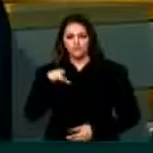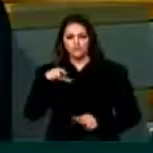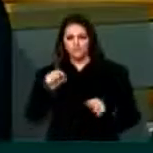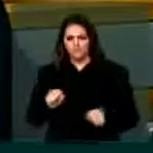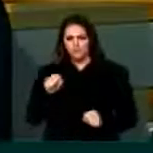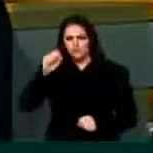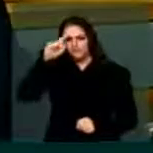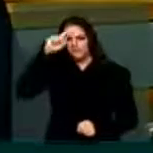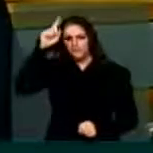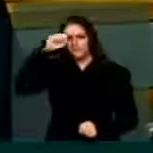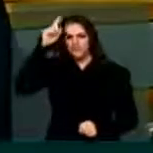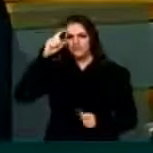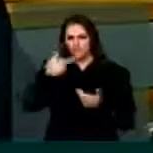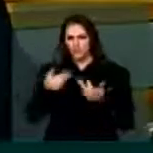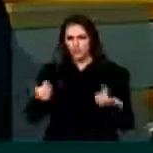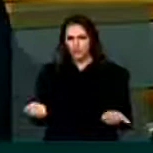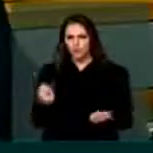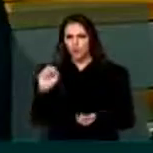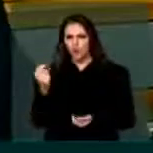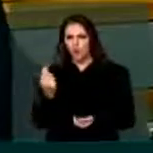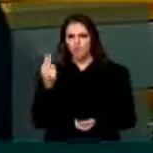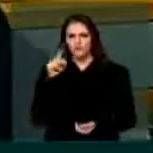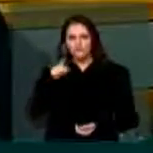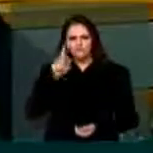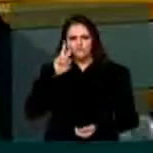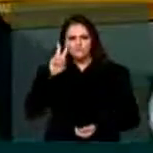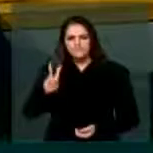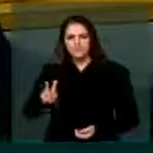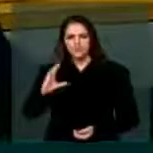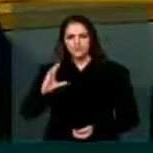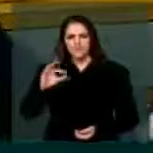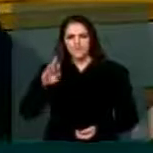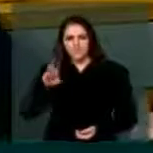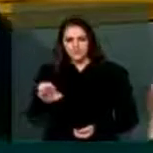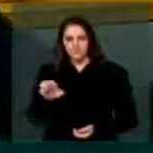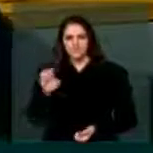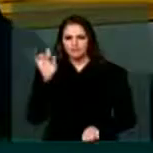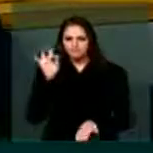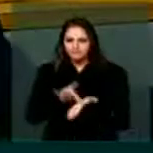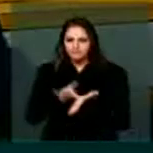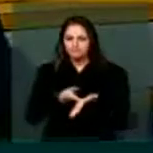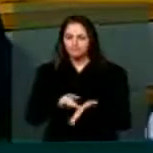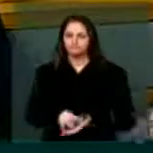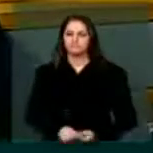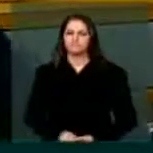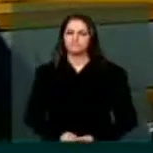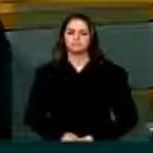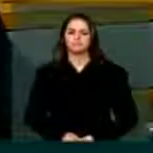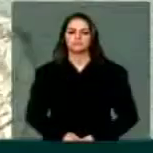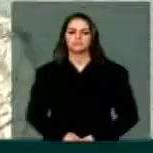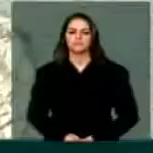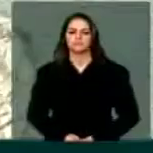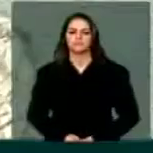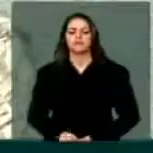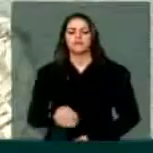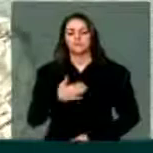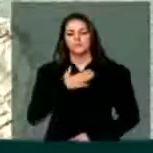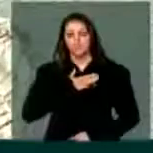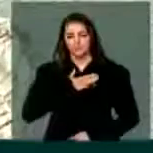toda essa história, Meire, ou você realmente assistiu crimes cometidos com essas empresas públicas e autoridades? Excelência, o